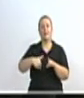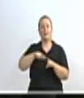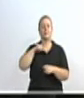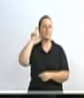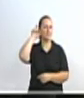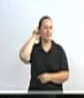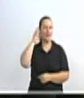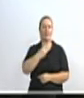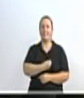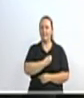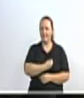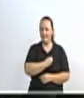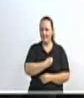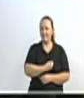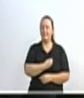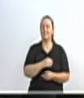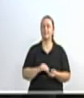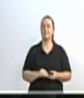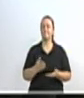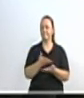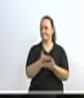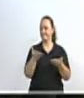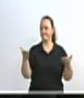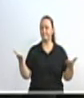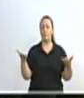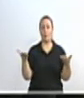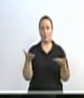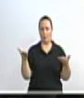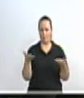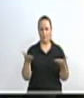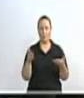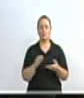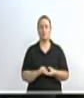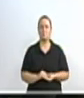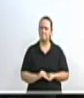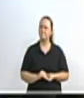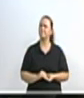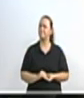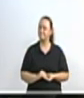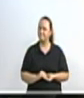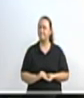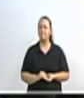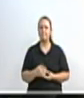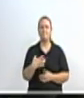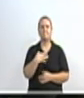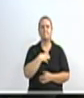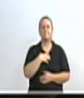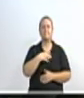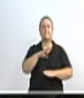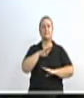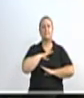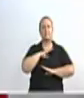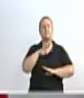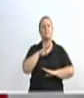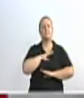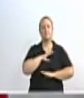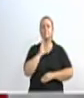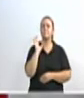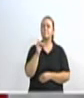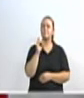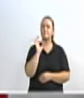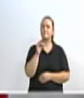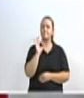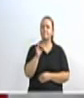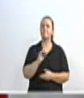presente, e todos os que aqui estão no dia de hoje, eu saio daqui bastante satisfeito. Posso dizer